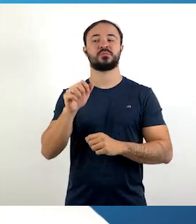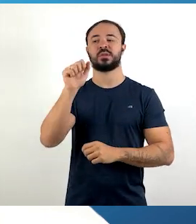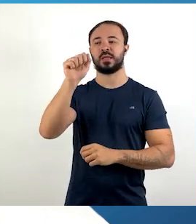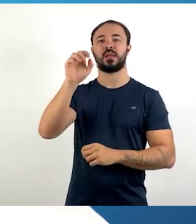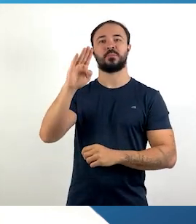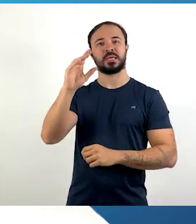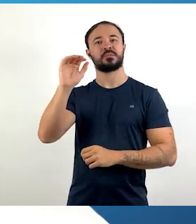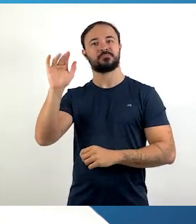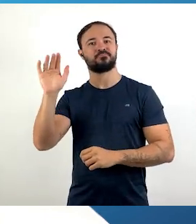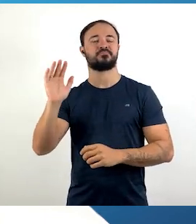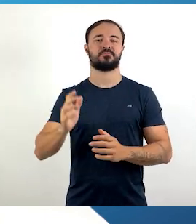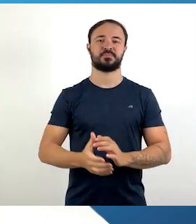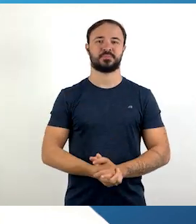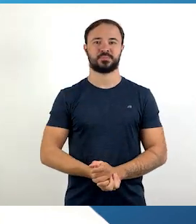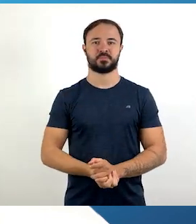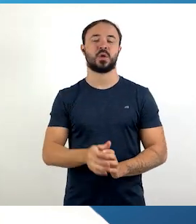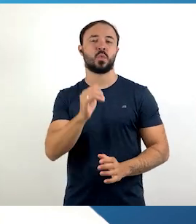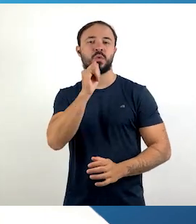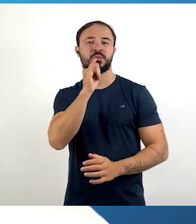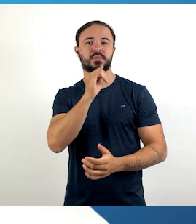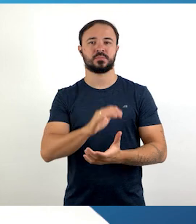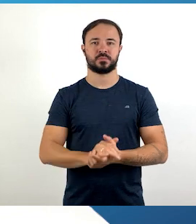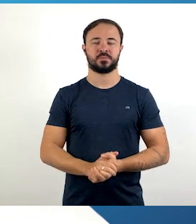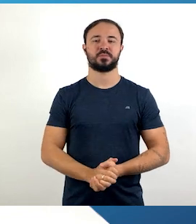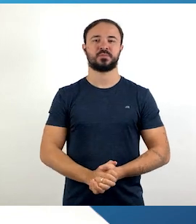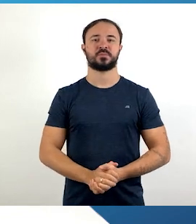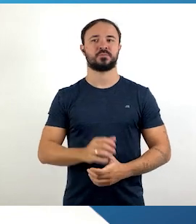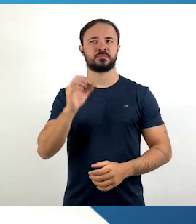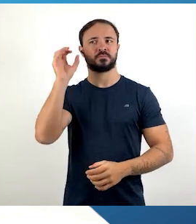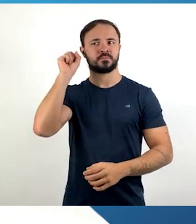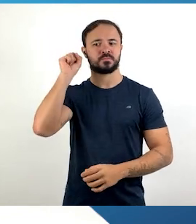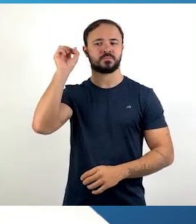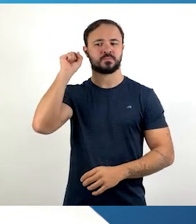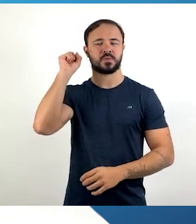Um exemplo, nós temos aqui essa combinação.